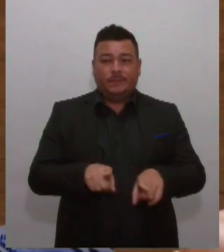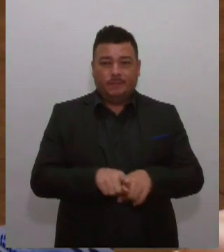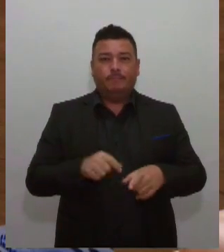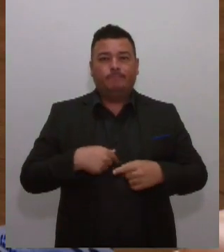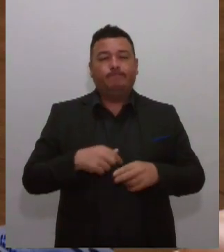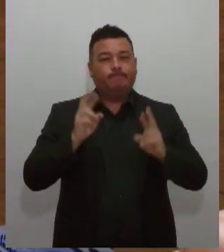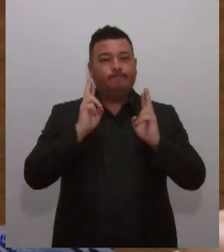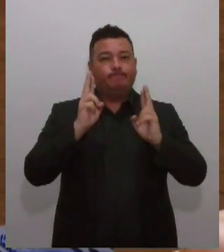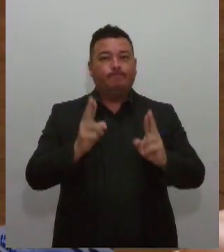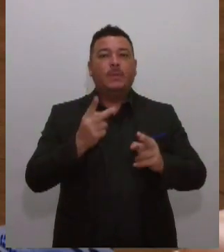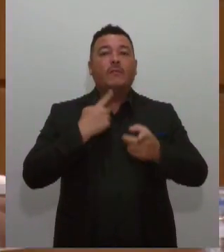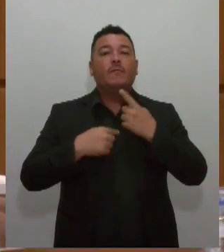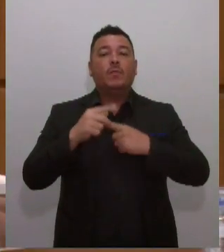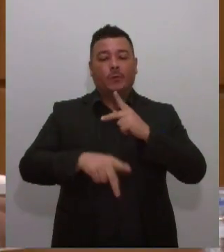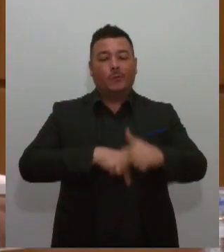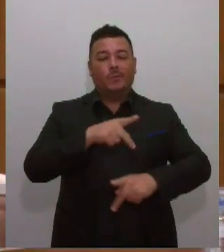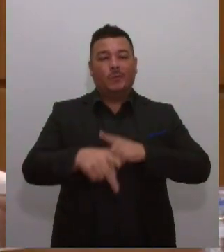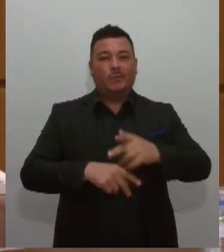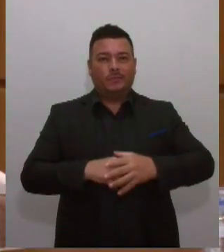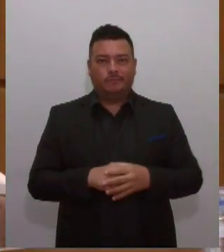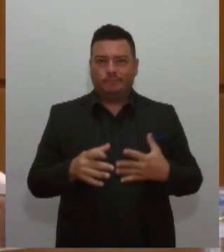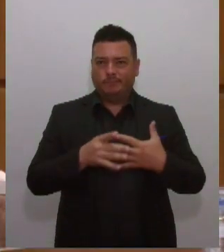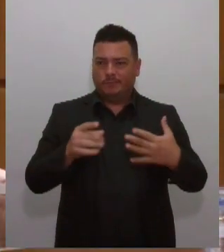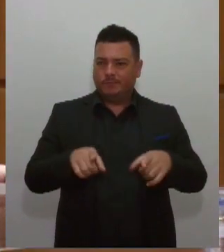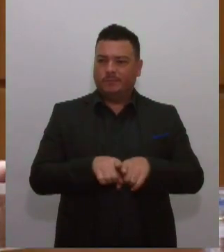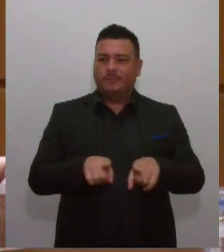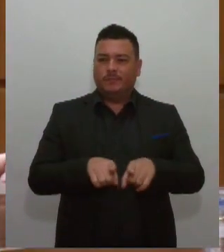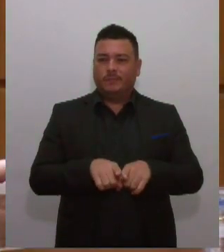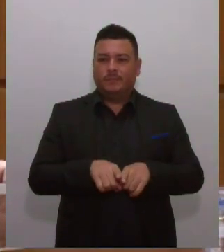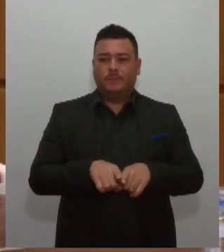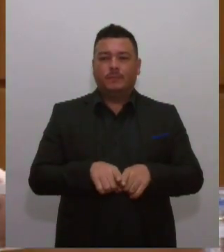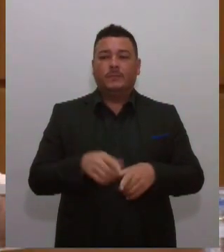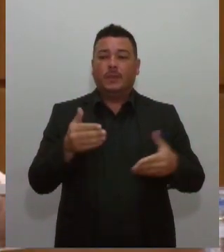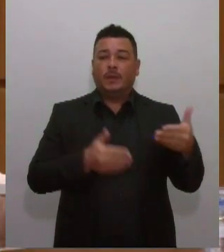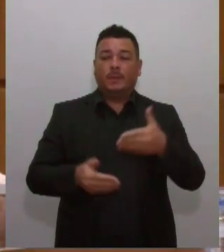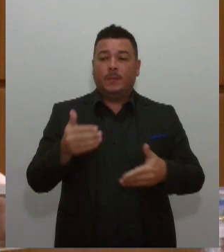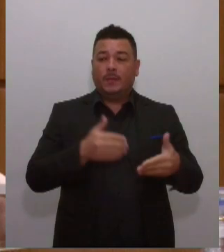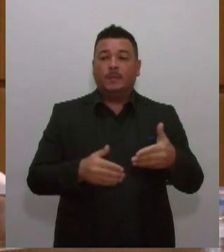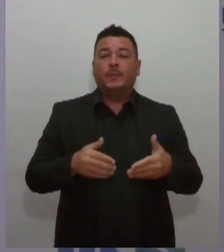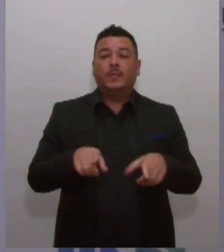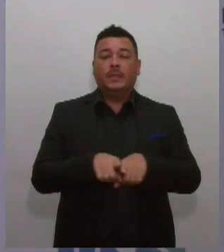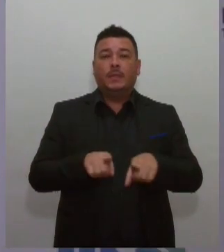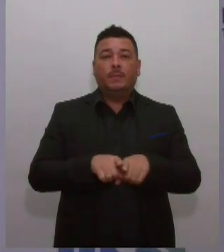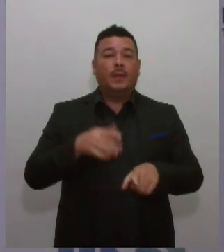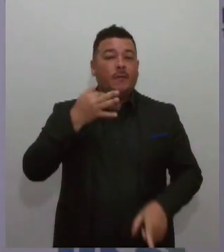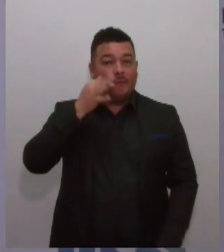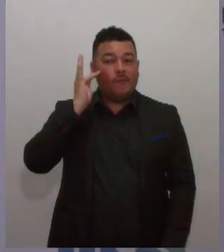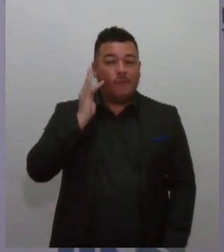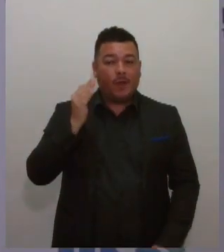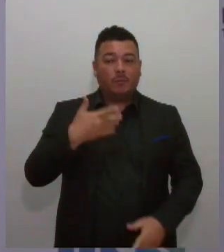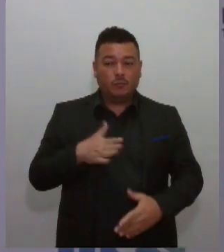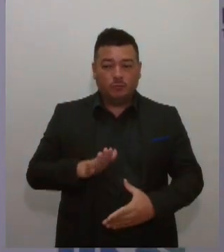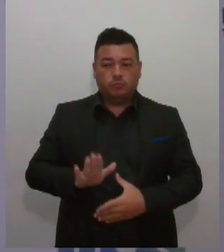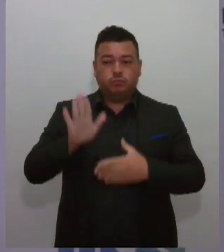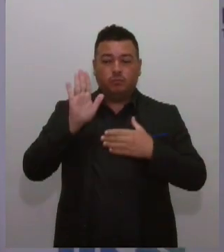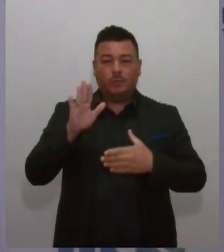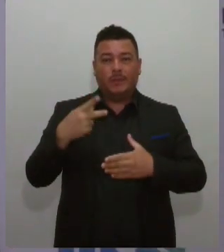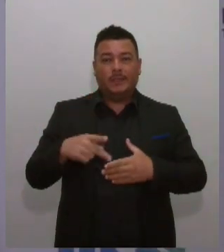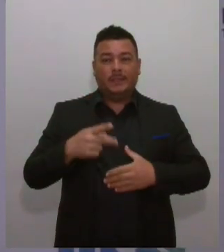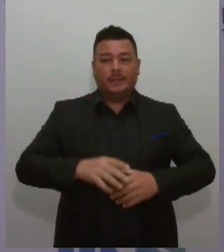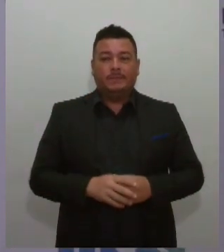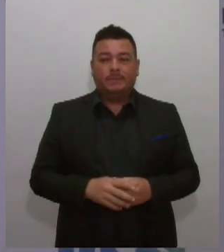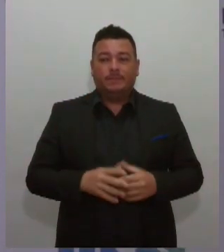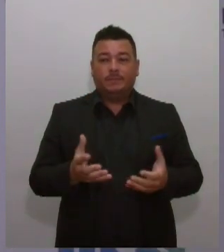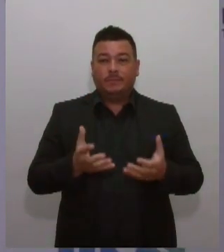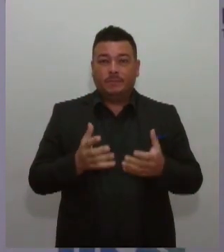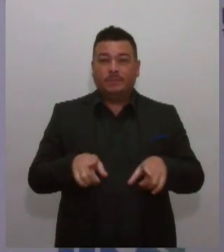popular. E destacou ainda a participação do governador Fábio Mitidieri no pleito municipal. Fiz questão de ressaltar e destacar a